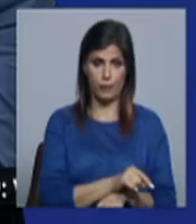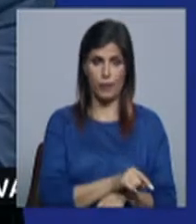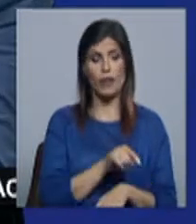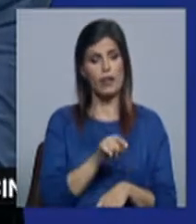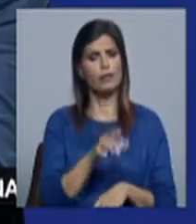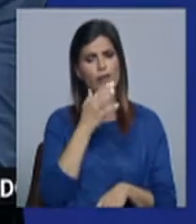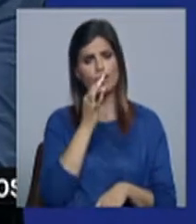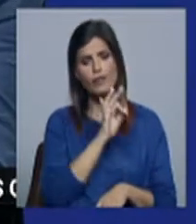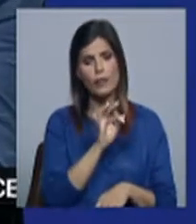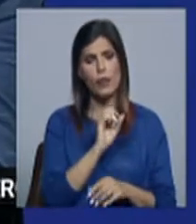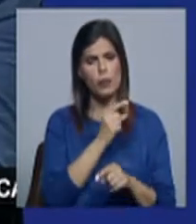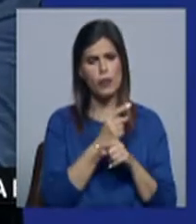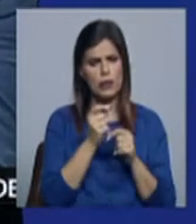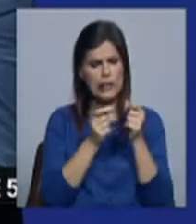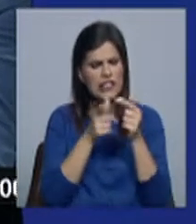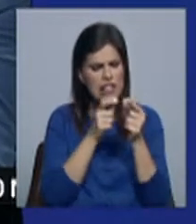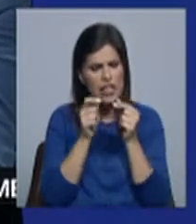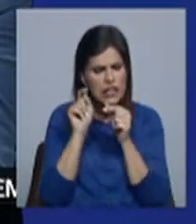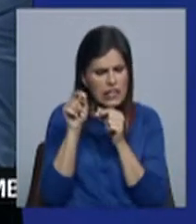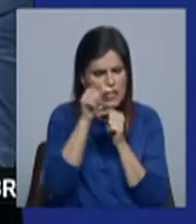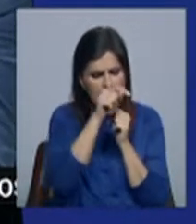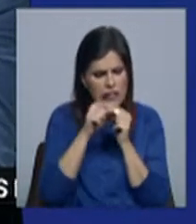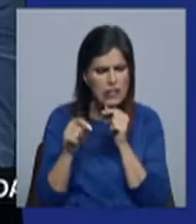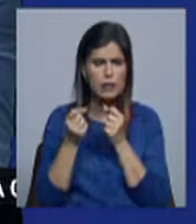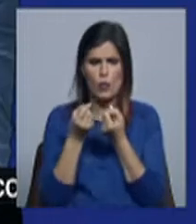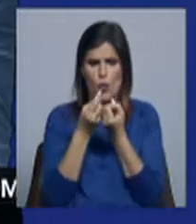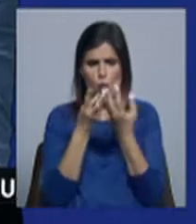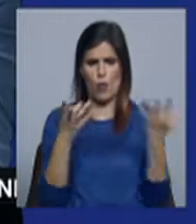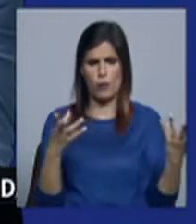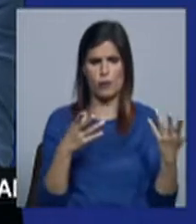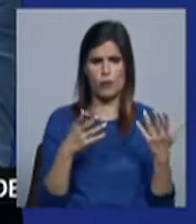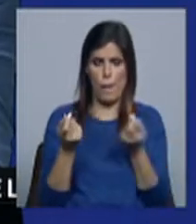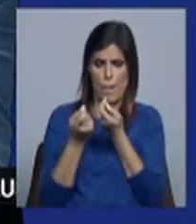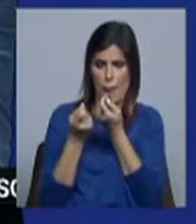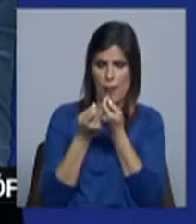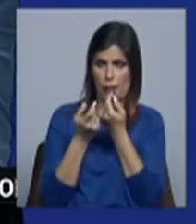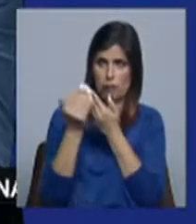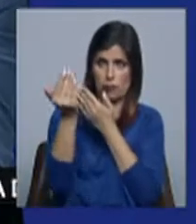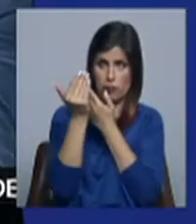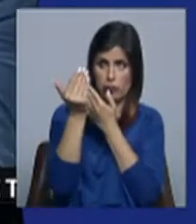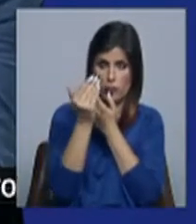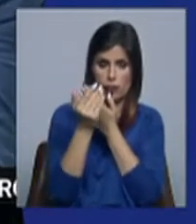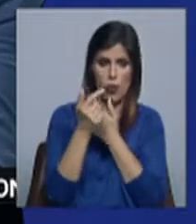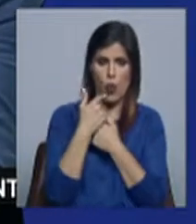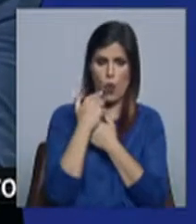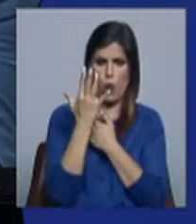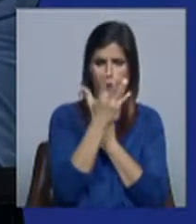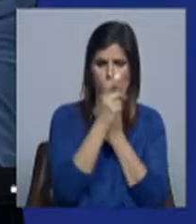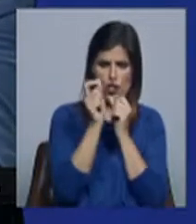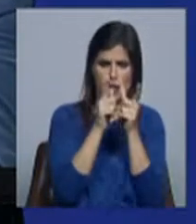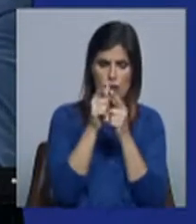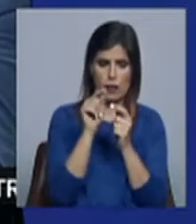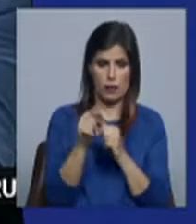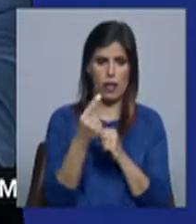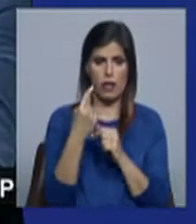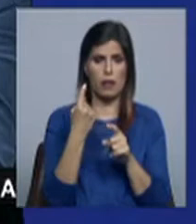um enxame de estrelas, um enxame aberto de estrelas, muito próximo de nós, muito maciço e com esta particularidade,